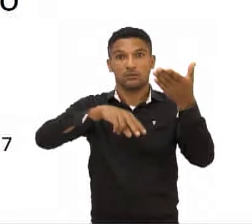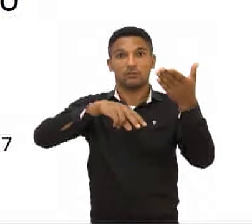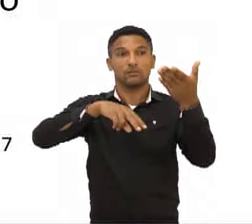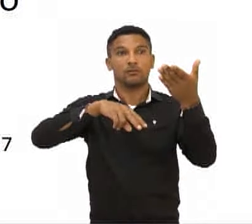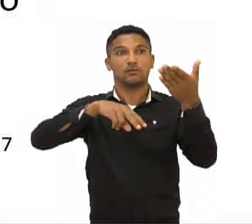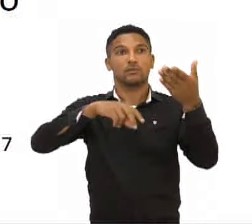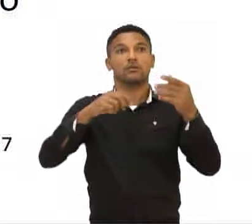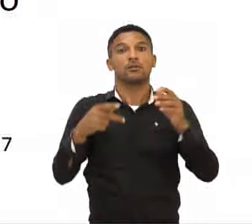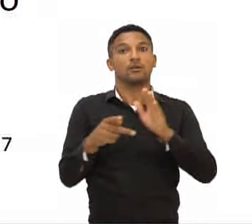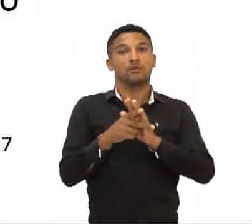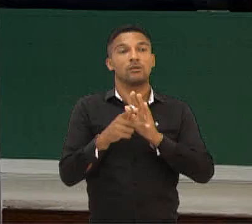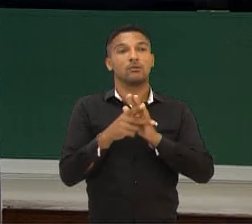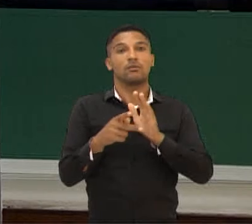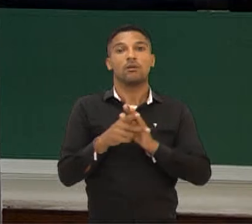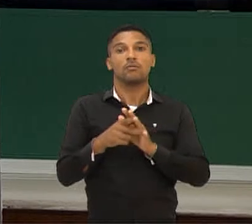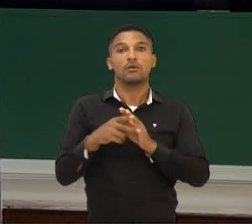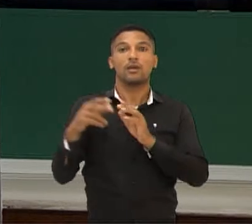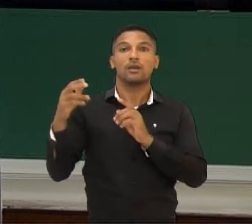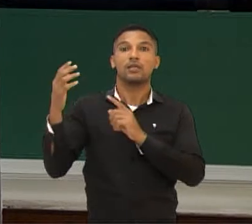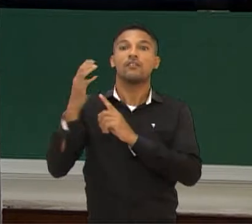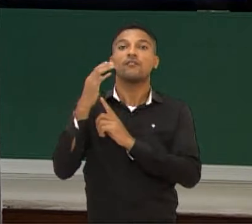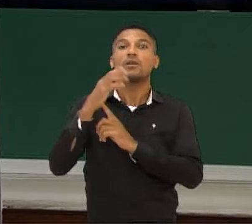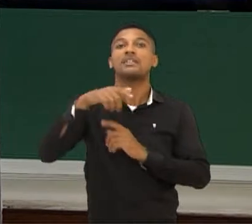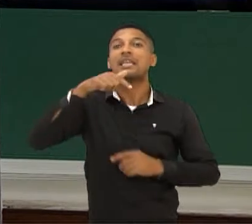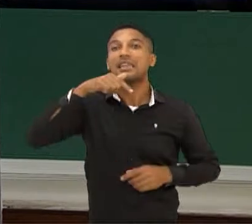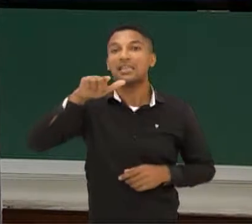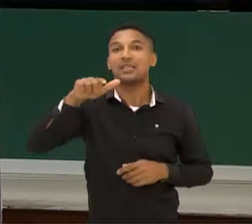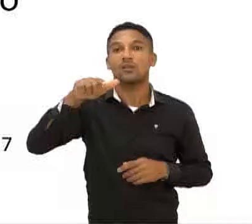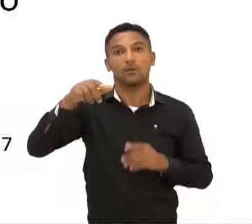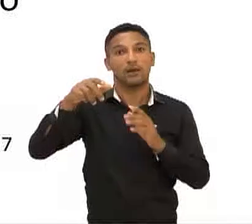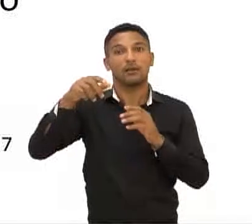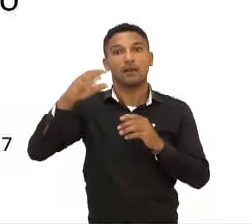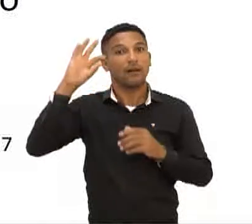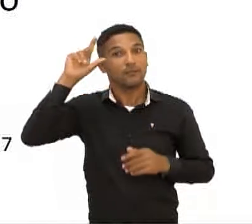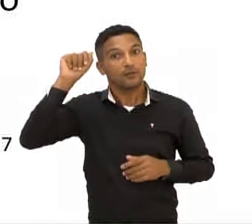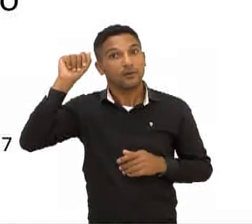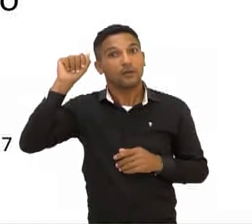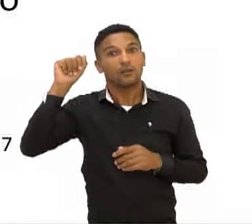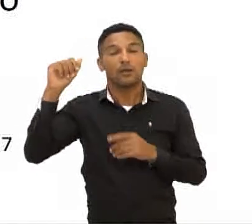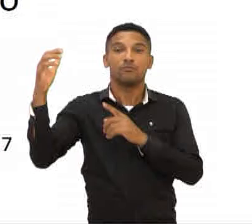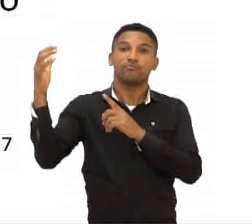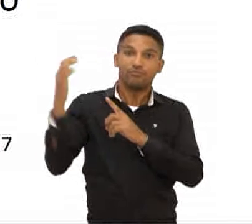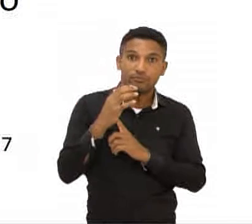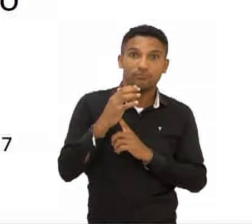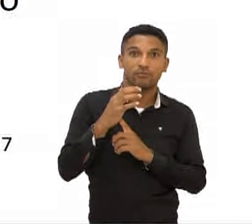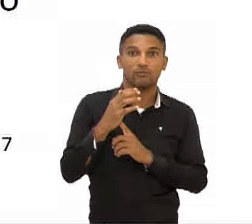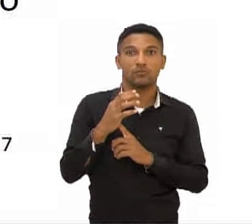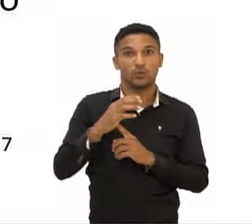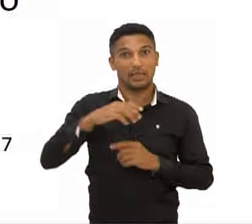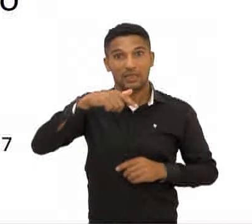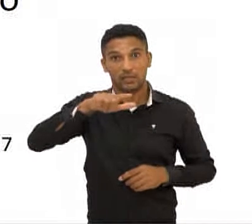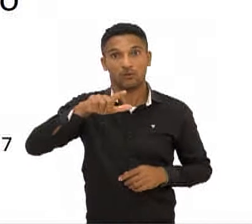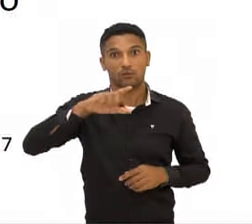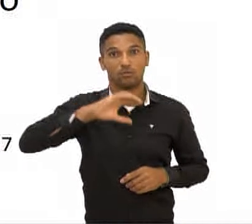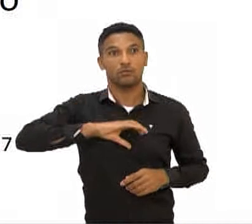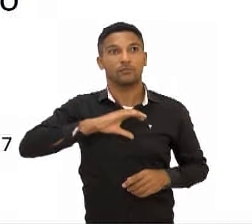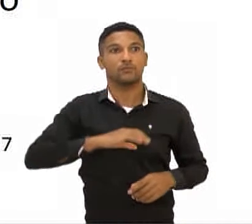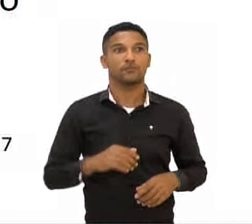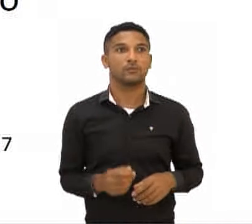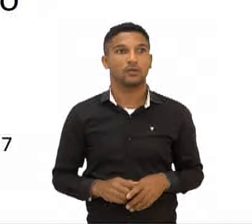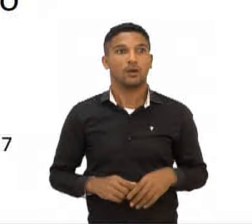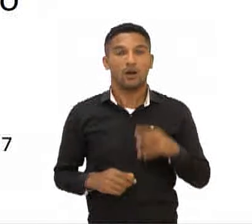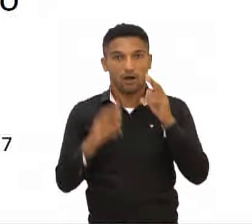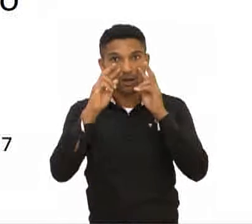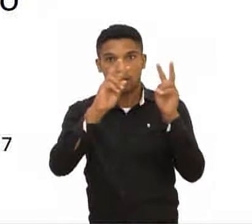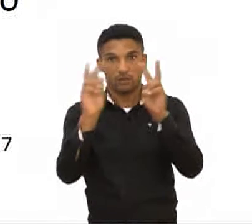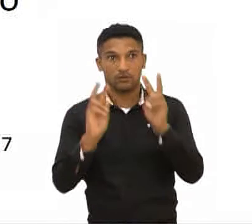da linguística africana dentro do nosso português. De que a presença africana em nossa cultura é